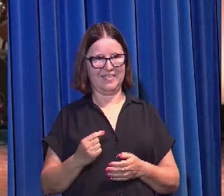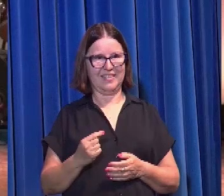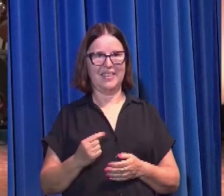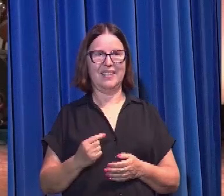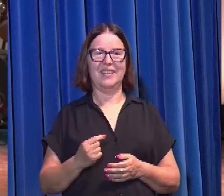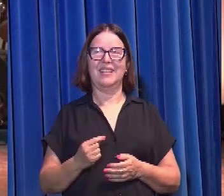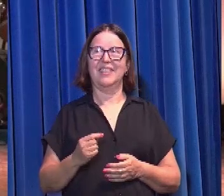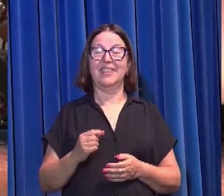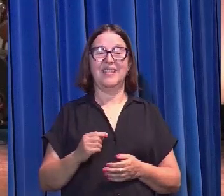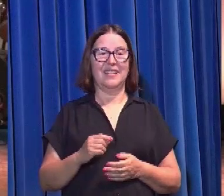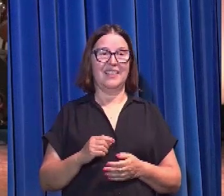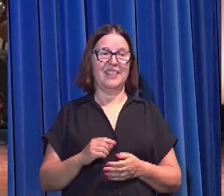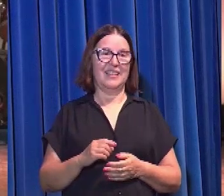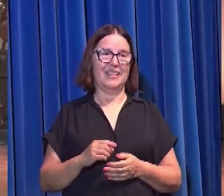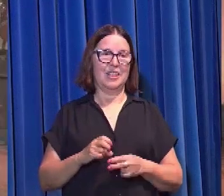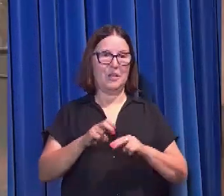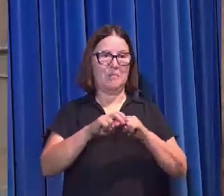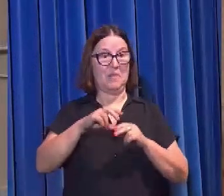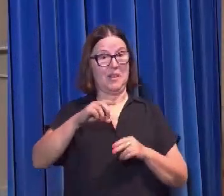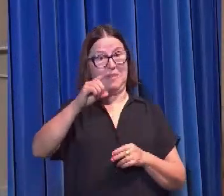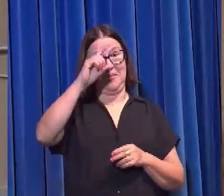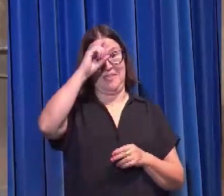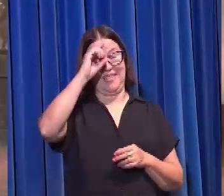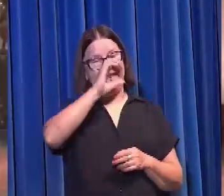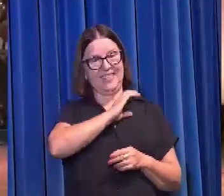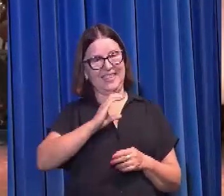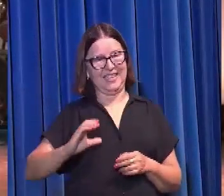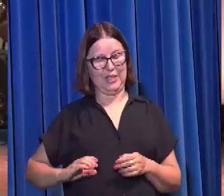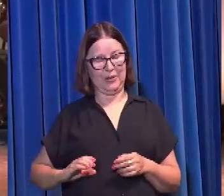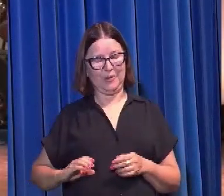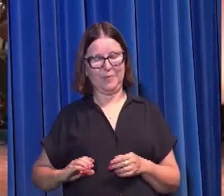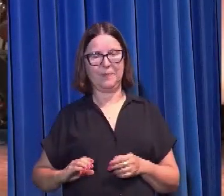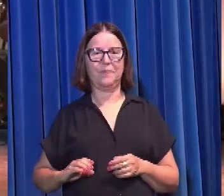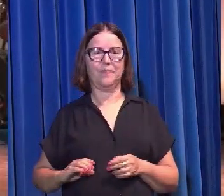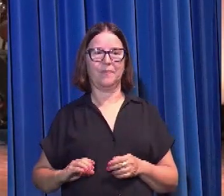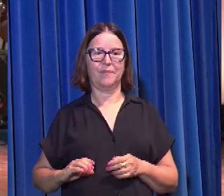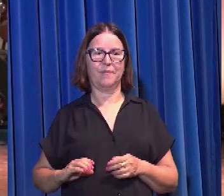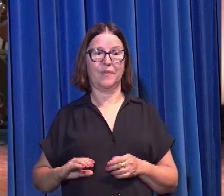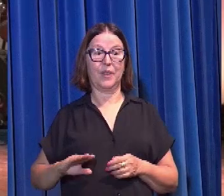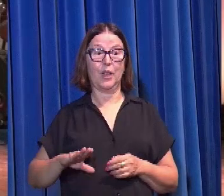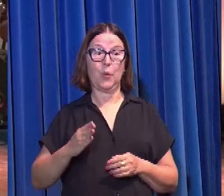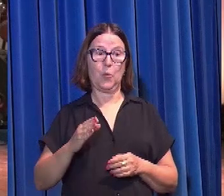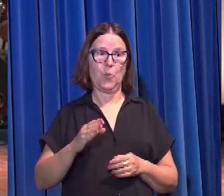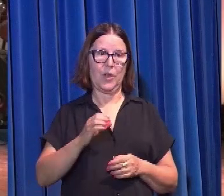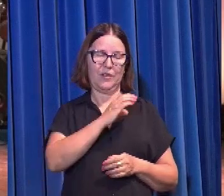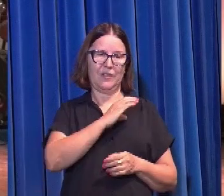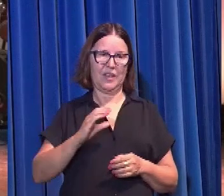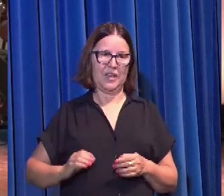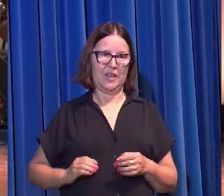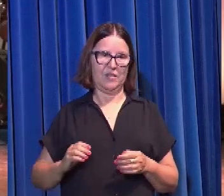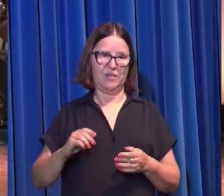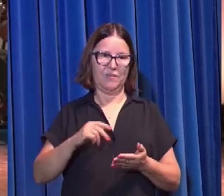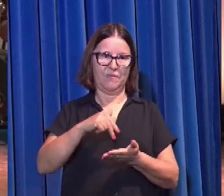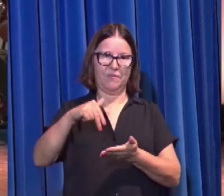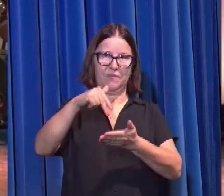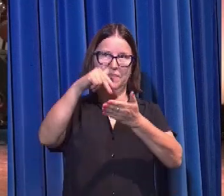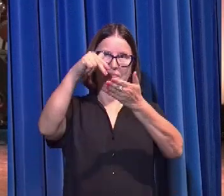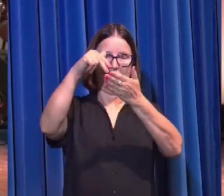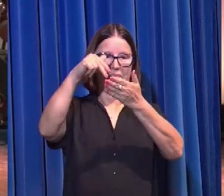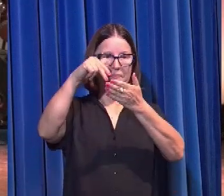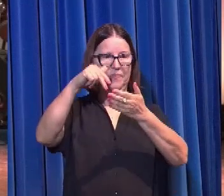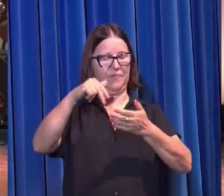Cristo. E 8 também, por favor? Por isso diz, quando ele subiu às alturas, levou cativo